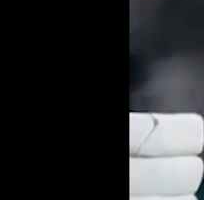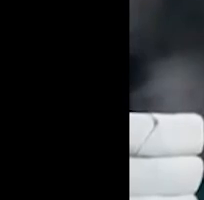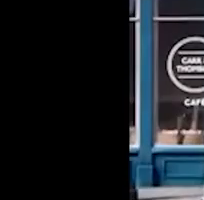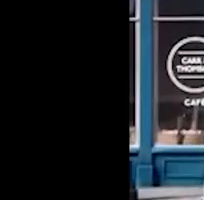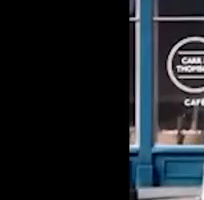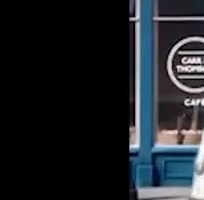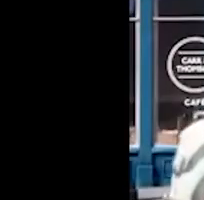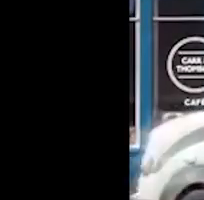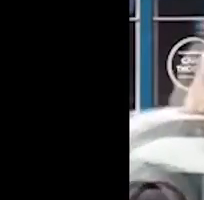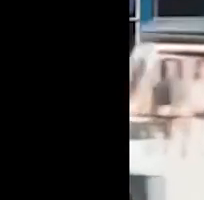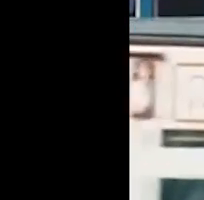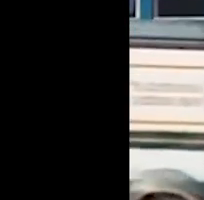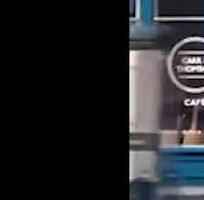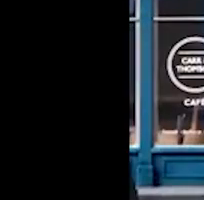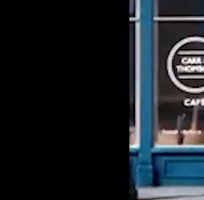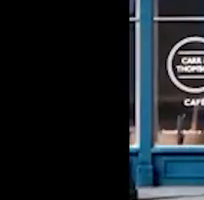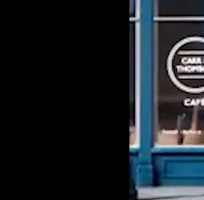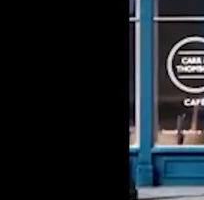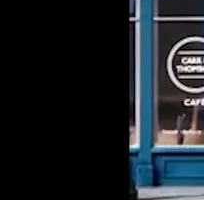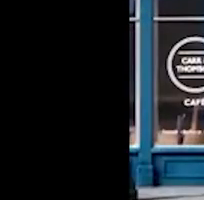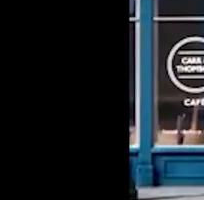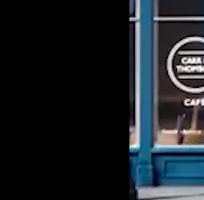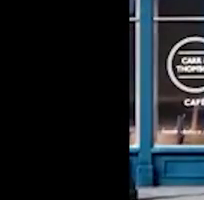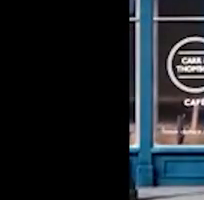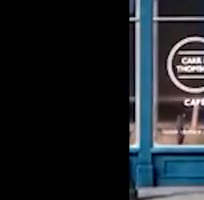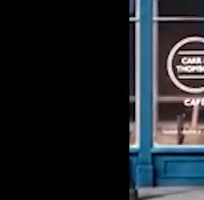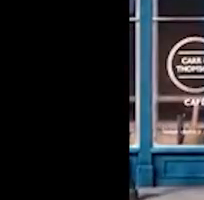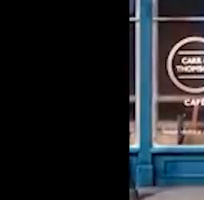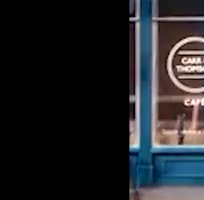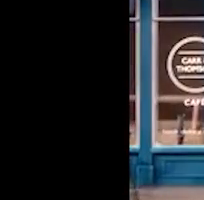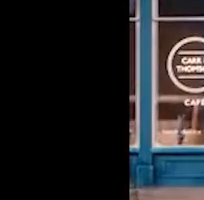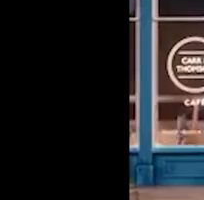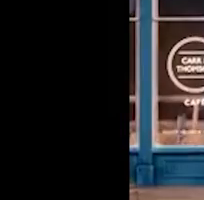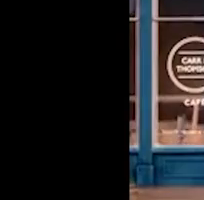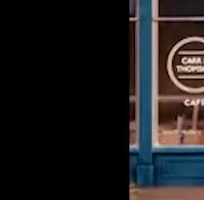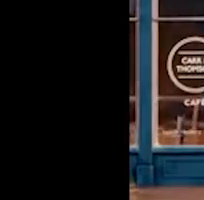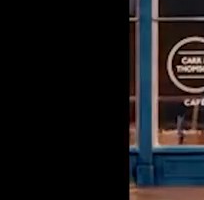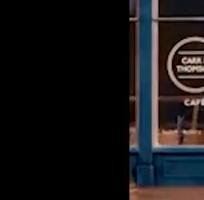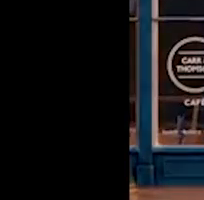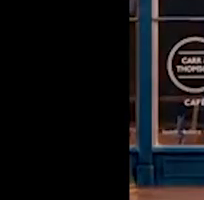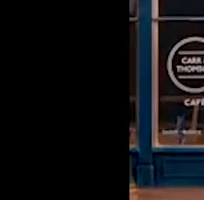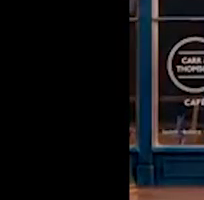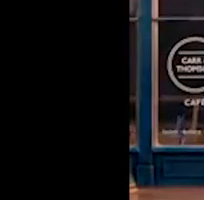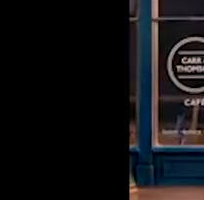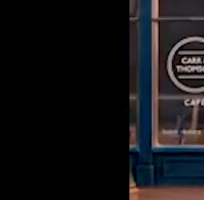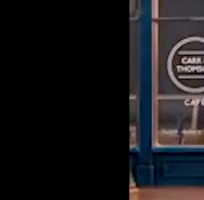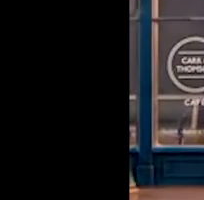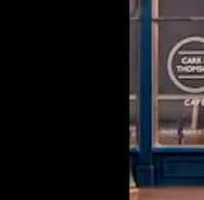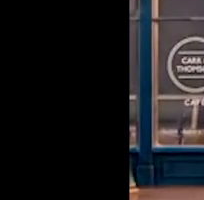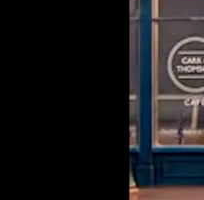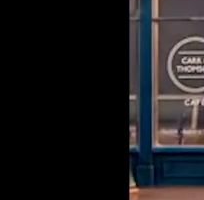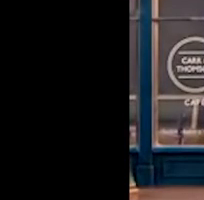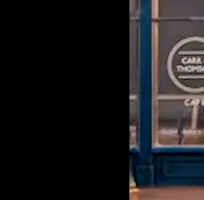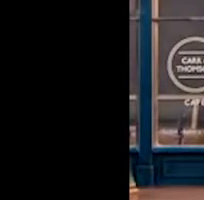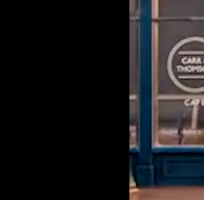do fogo escrever história esse dom